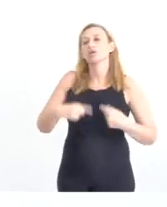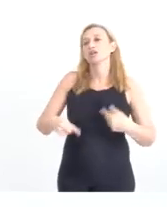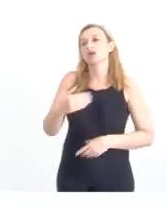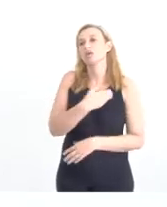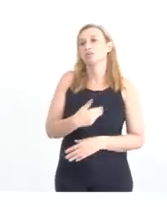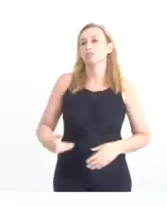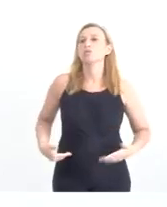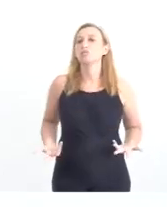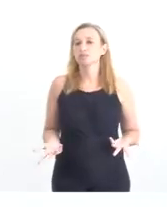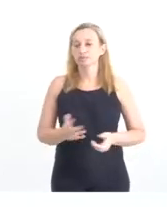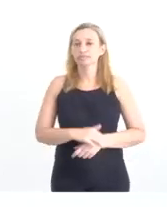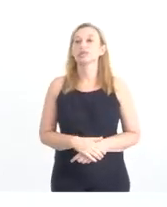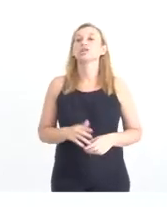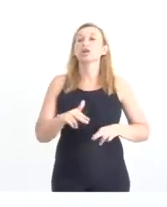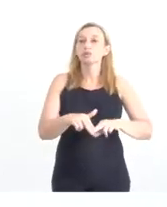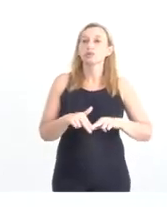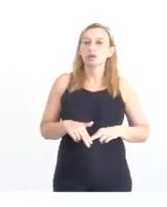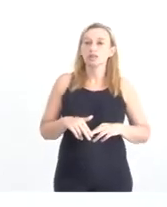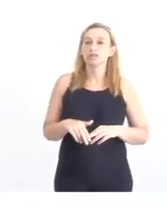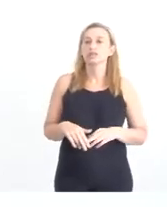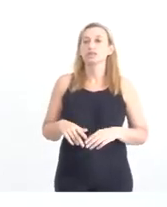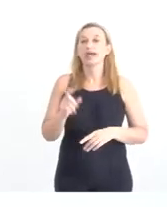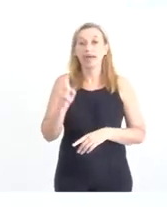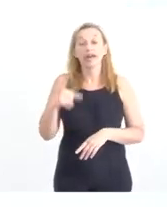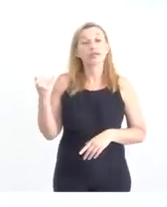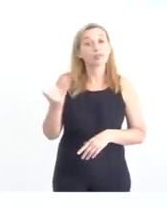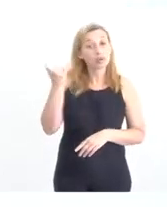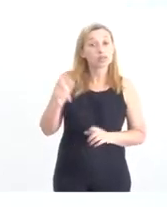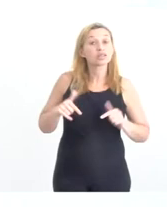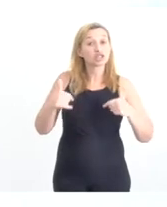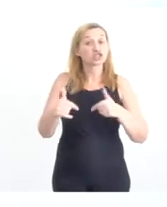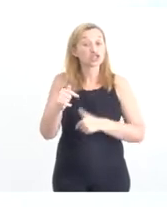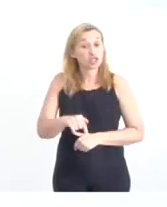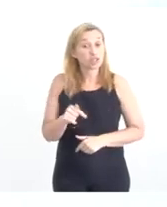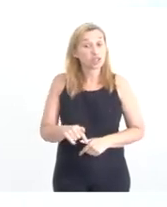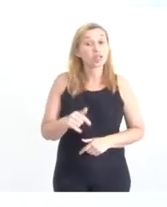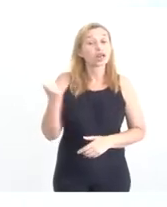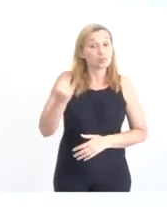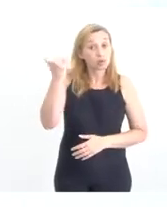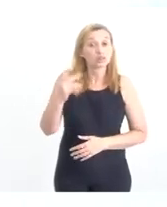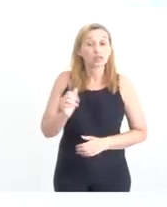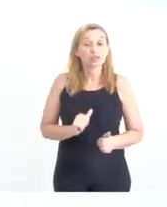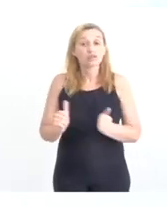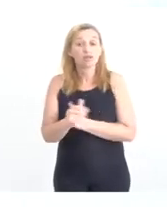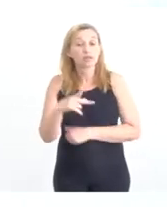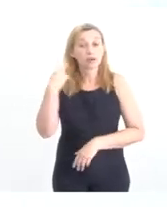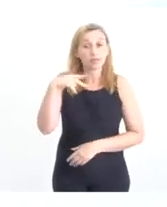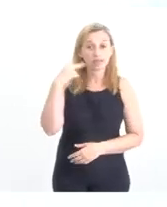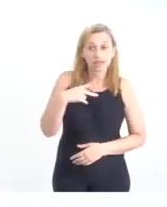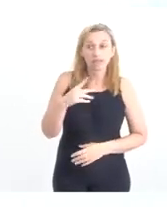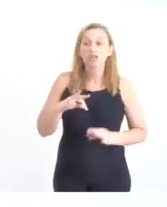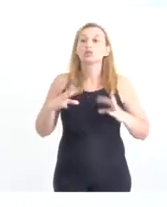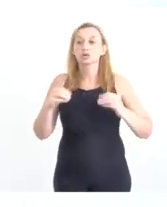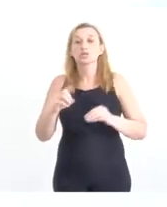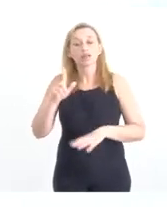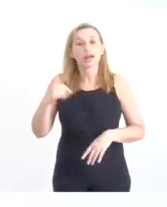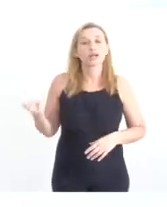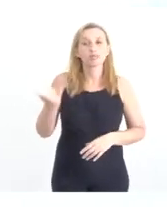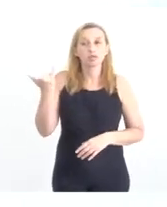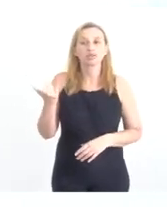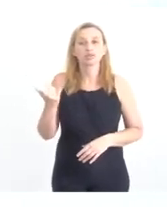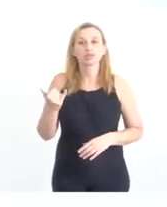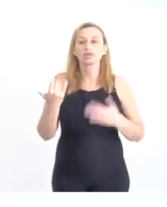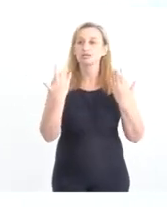está investido de sua responsabilidade por isso pessoal é muito importante esse aqui muito importante a nossa frente parlamentar e sobretudo muito